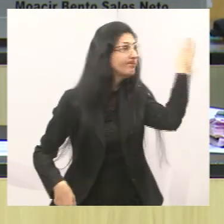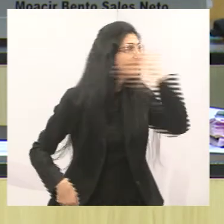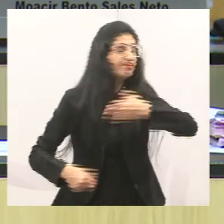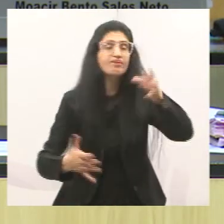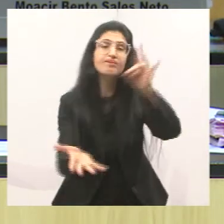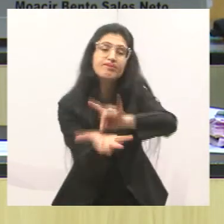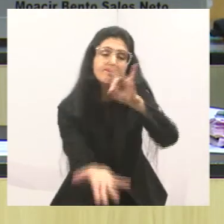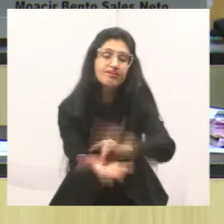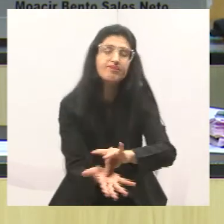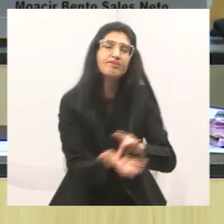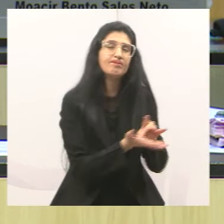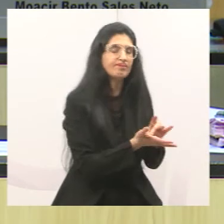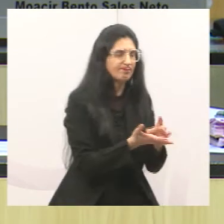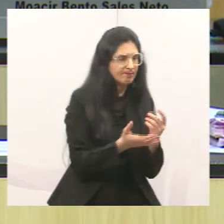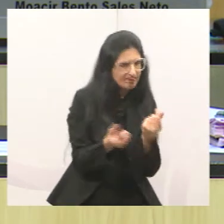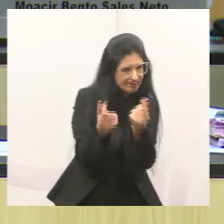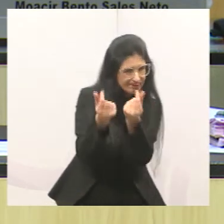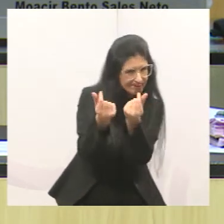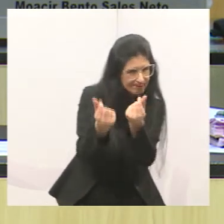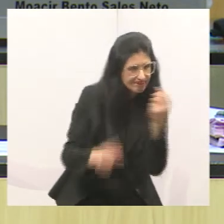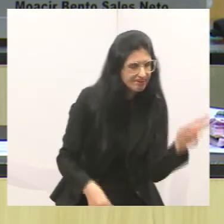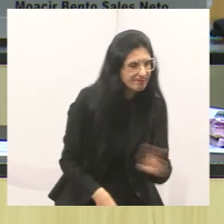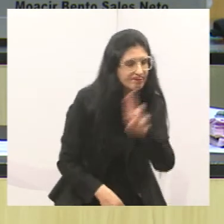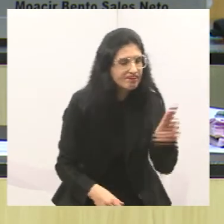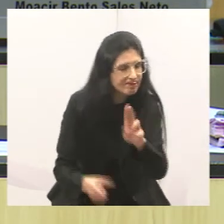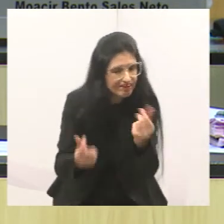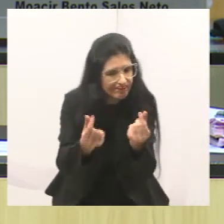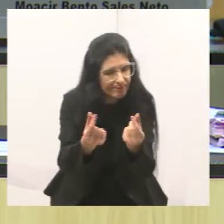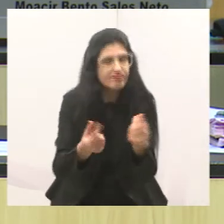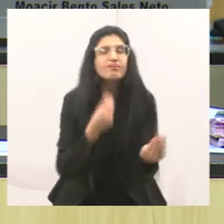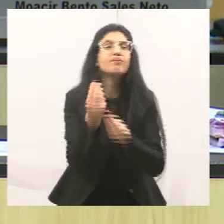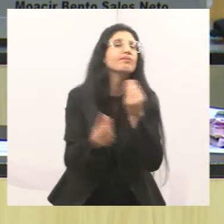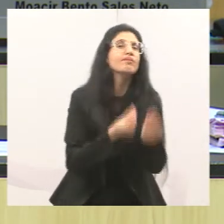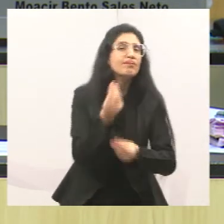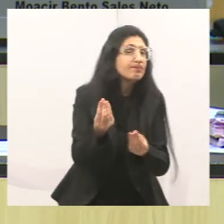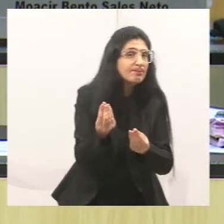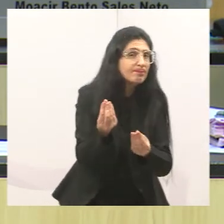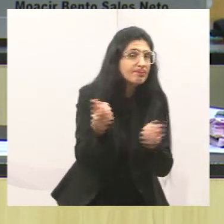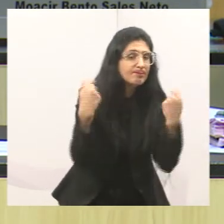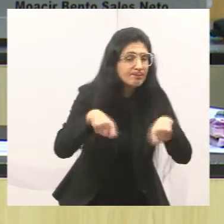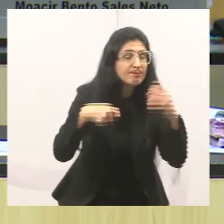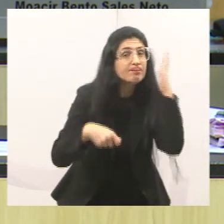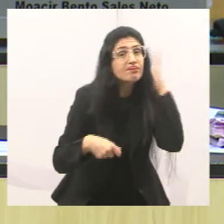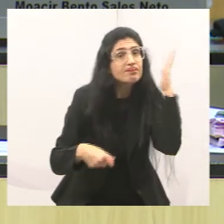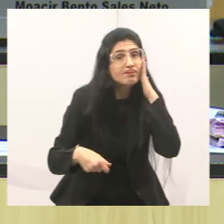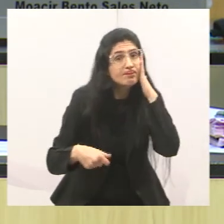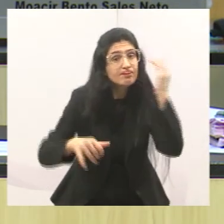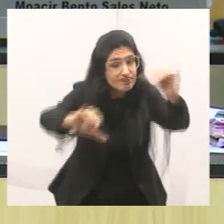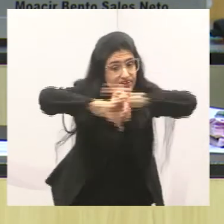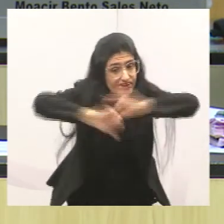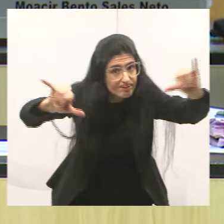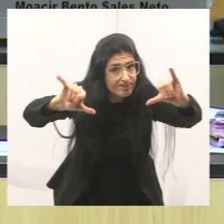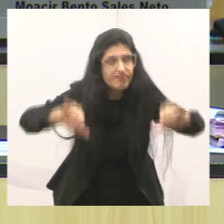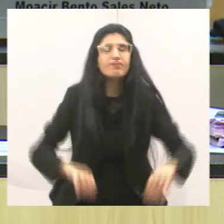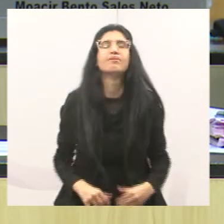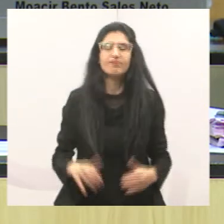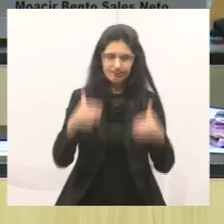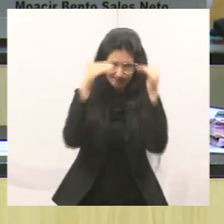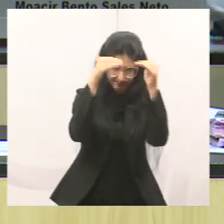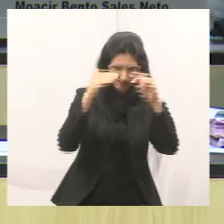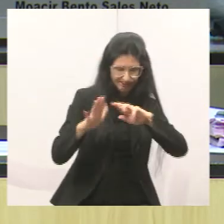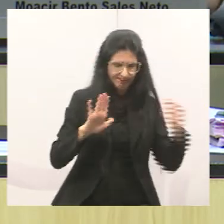dos recursos públicos à população, requeremos ao excelentíssimo senhor presidente desta casa, ouvido e aprovado pela igreja de plenário, cumpridas as